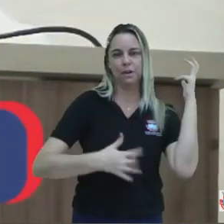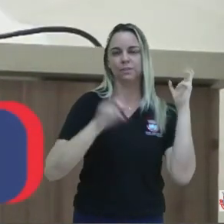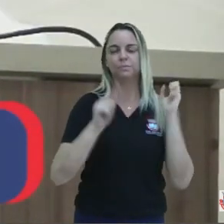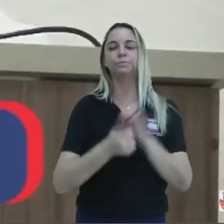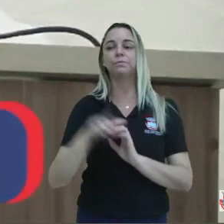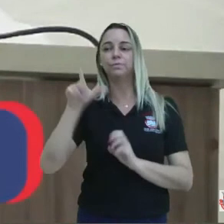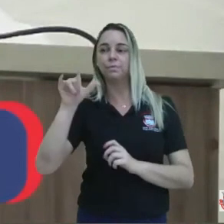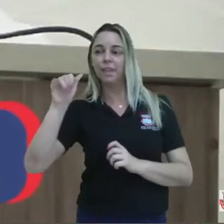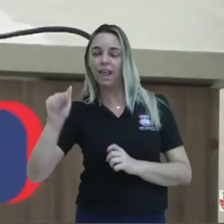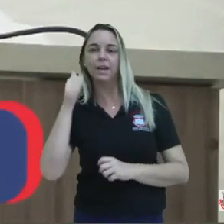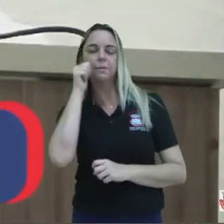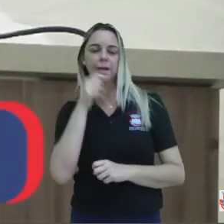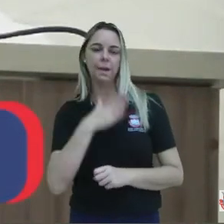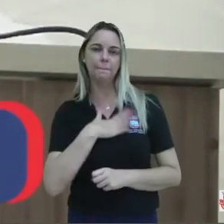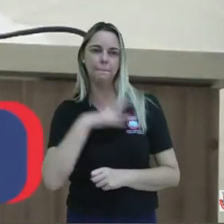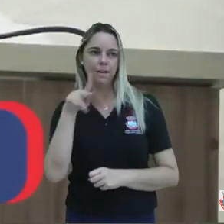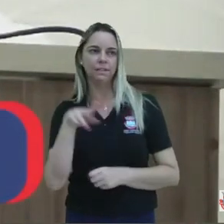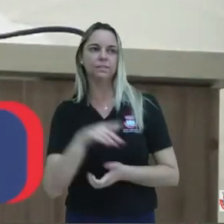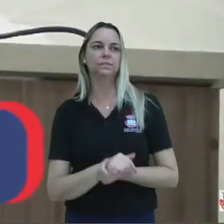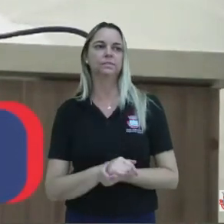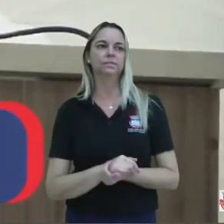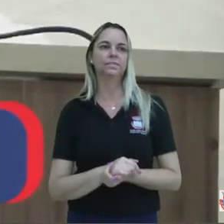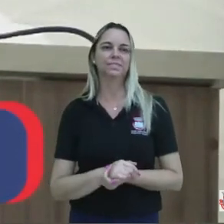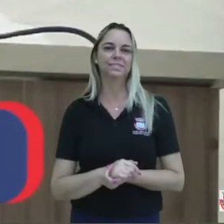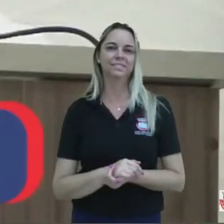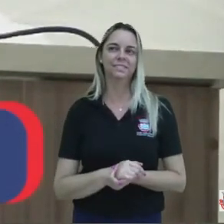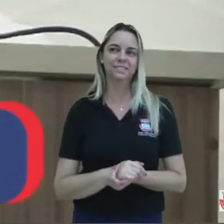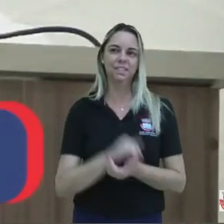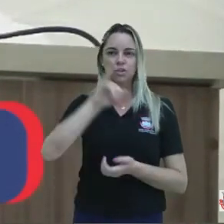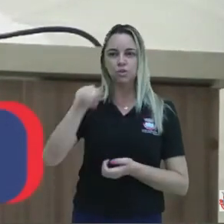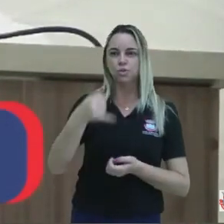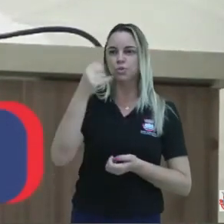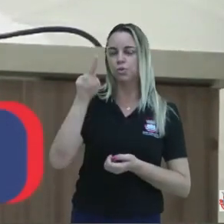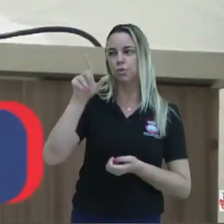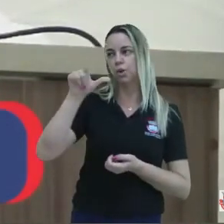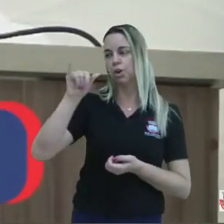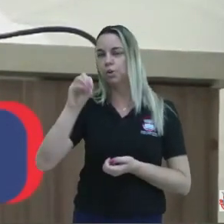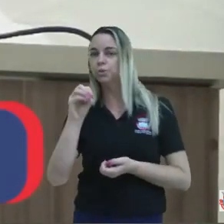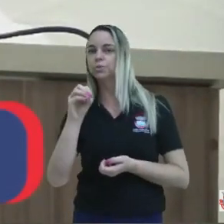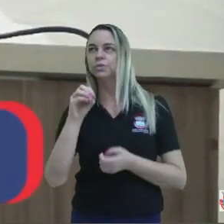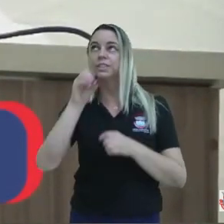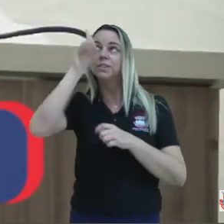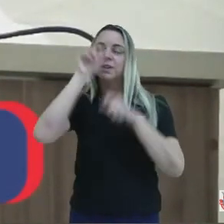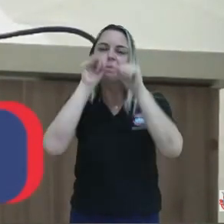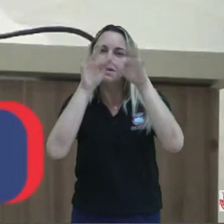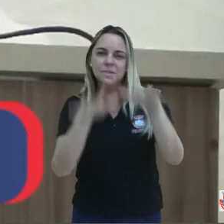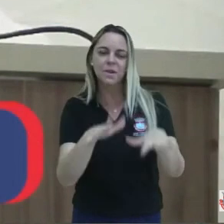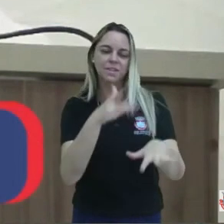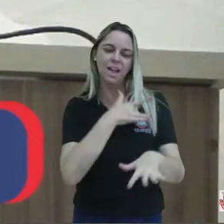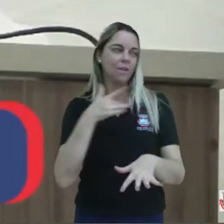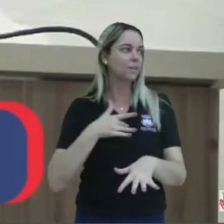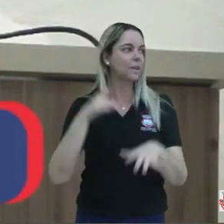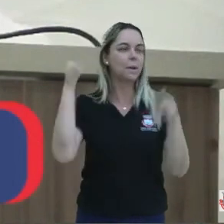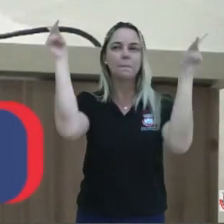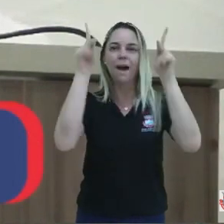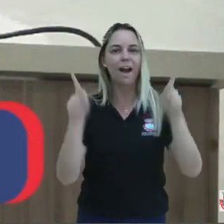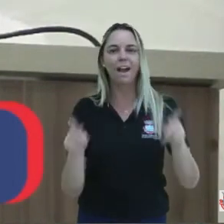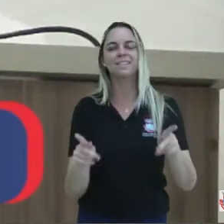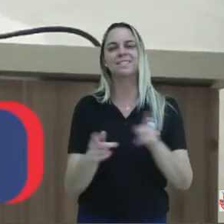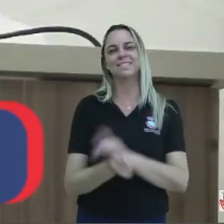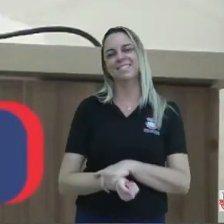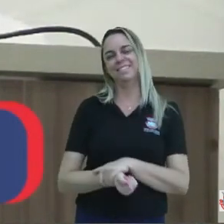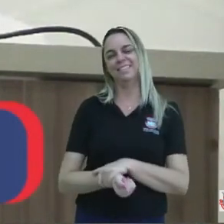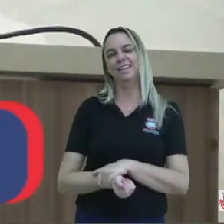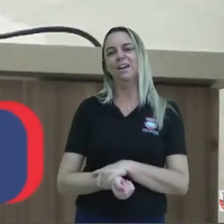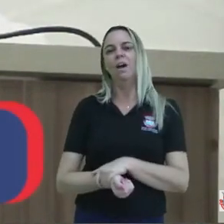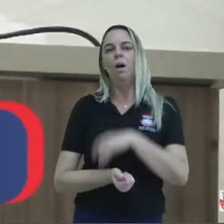Cantinho, Fátima, que trabalha no hospital, Aninha, irmã de Gilberto e Banda, Ana, esposa de